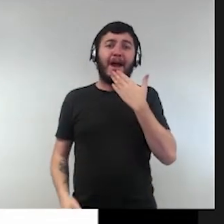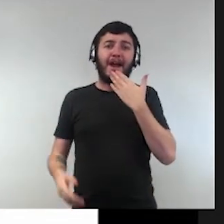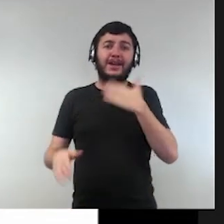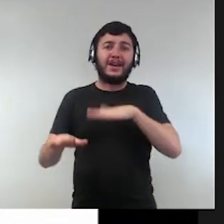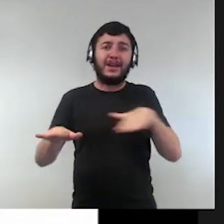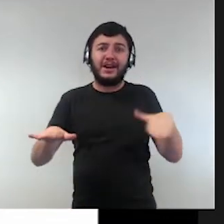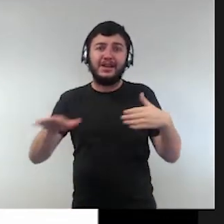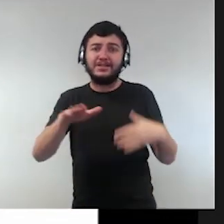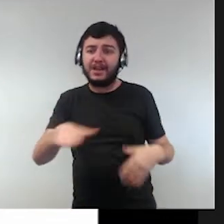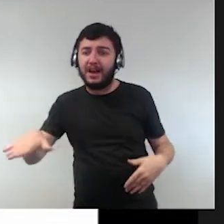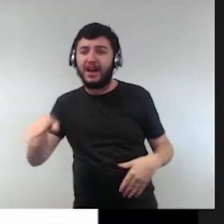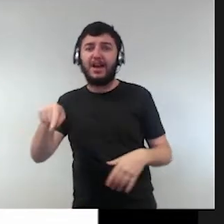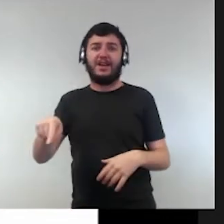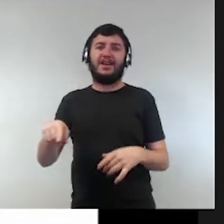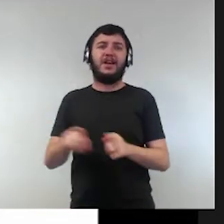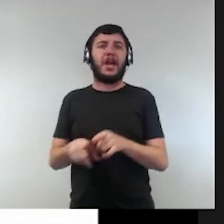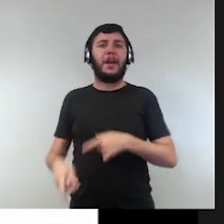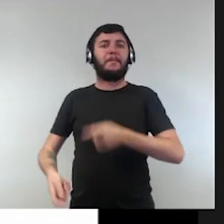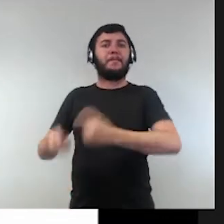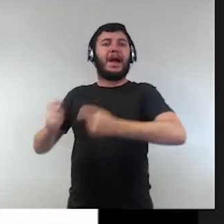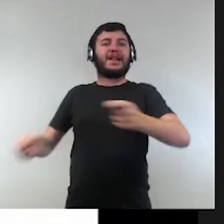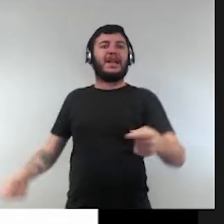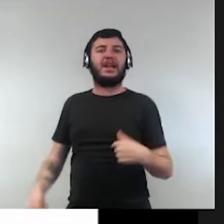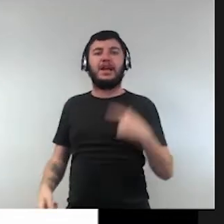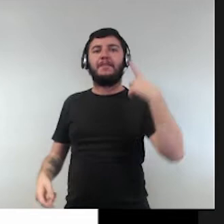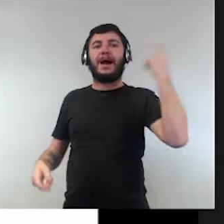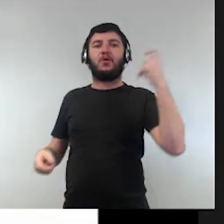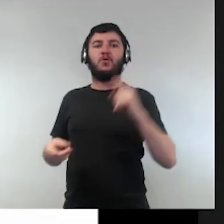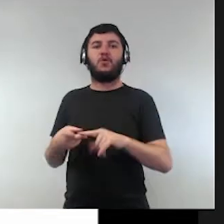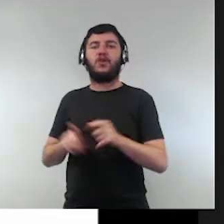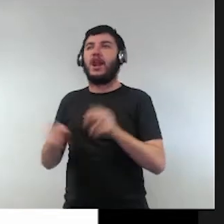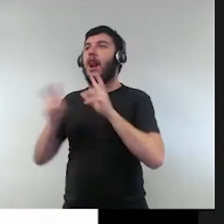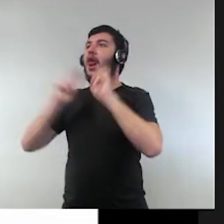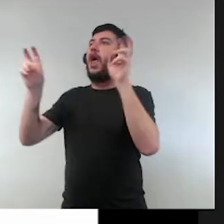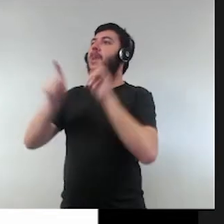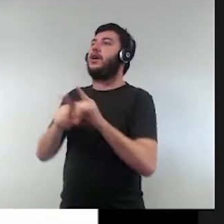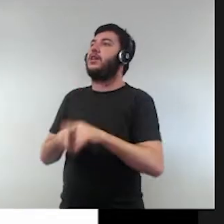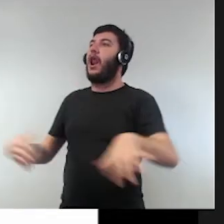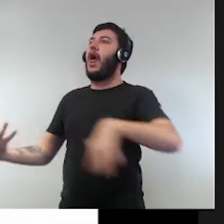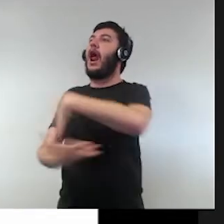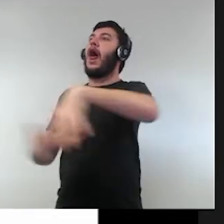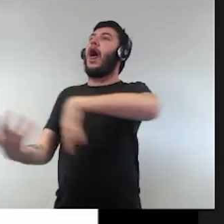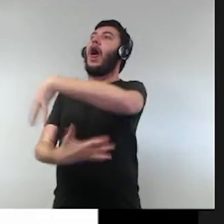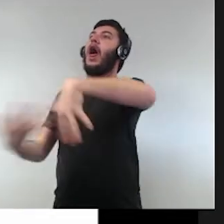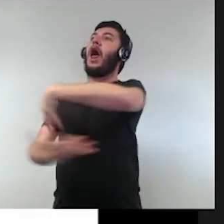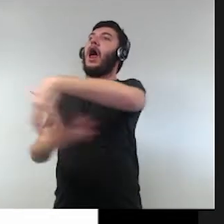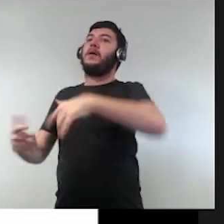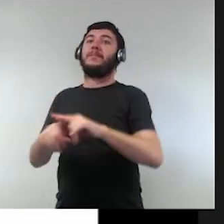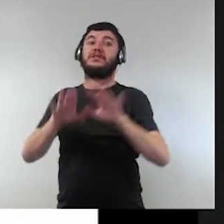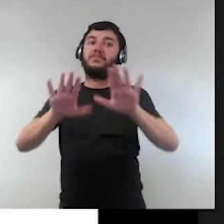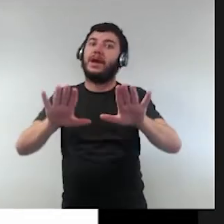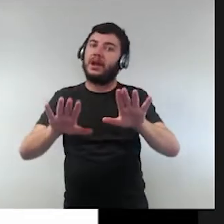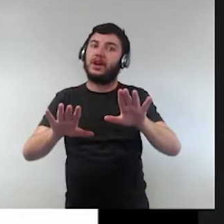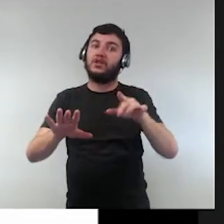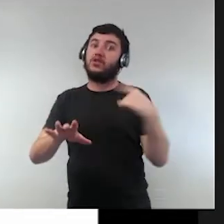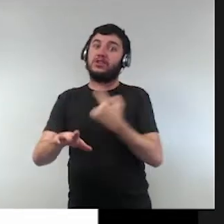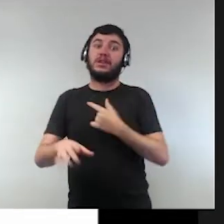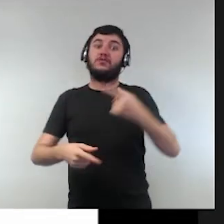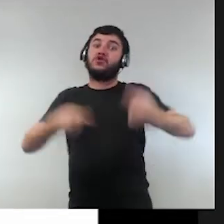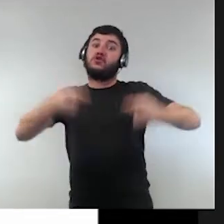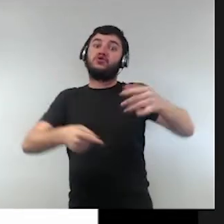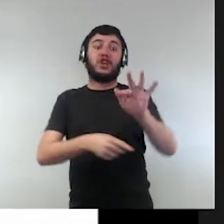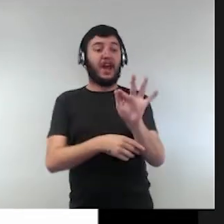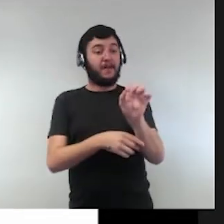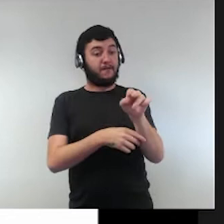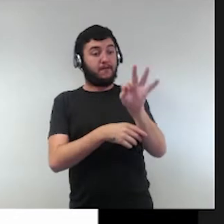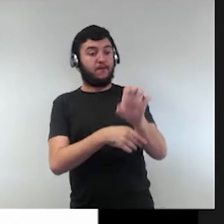na briga. Então, a gente está falando na fonte. Não está falando na fonte, está falando no barulho. Então, se você está discutindo barulho, Barulho, um neném